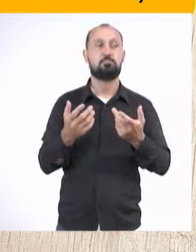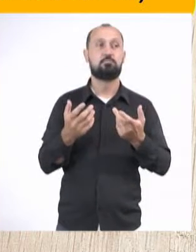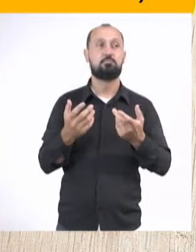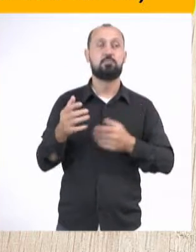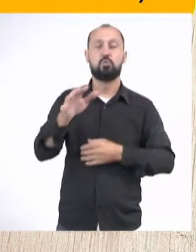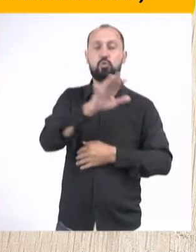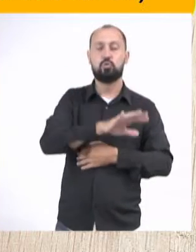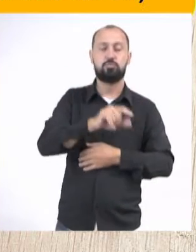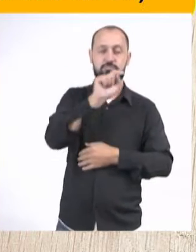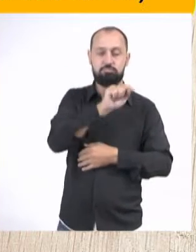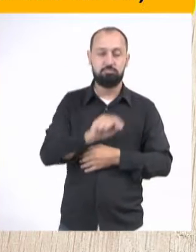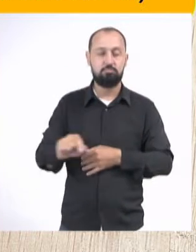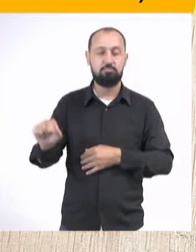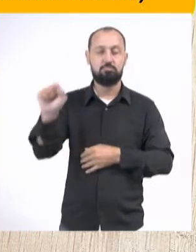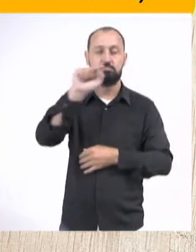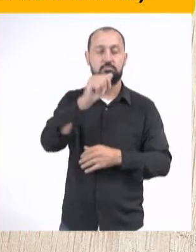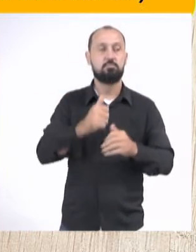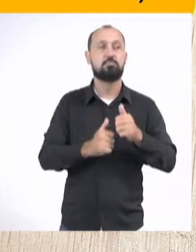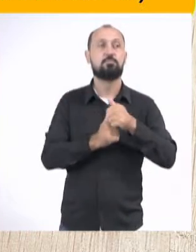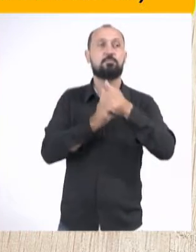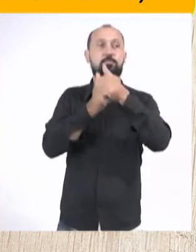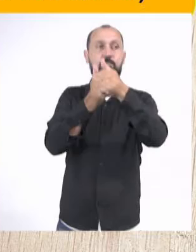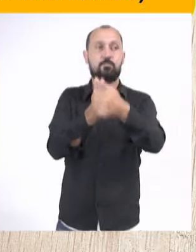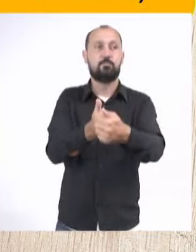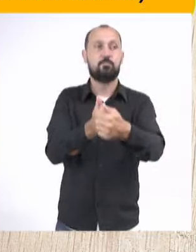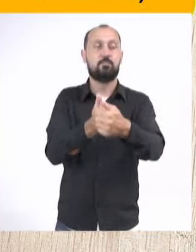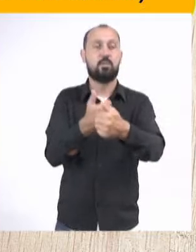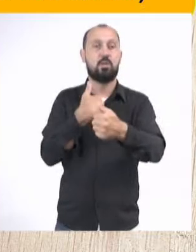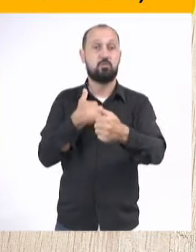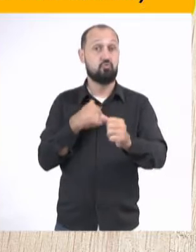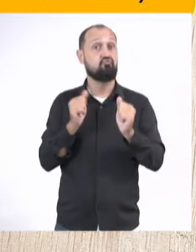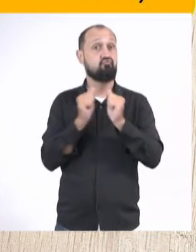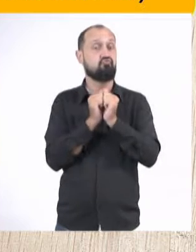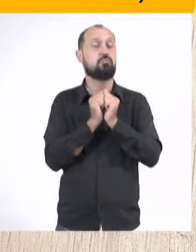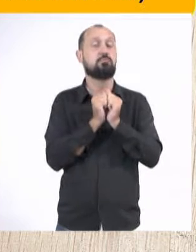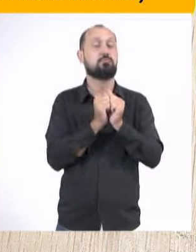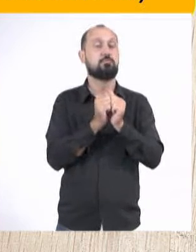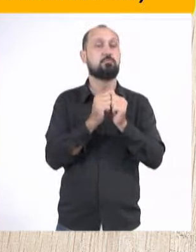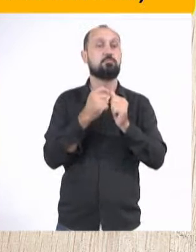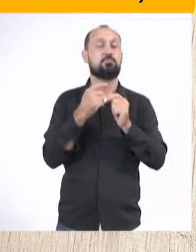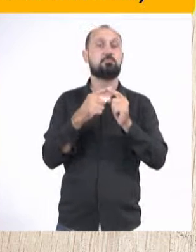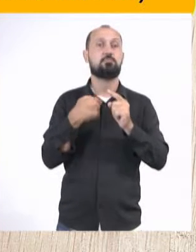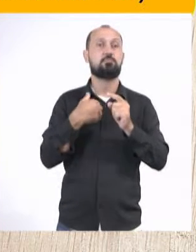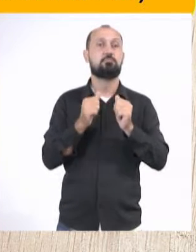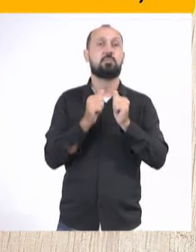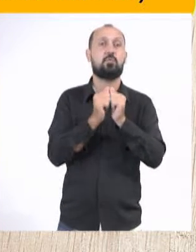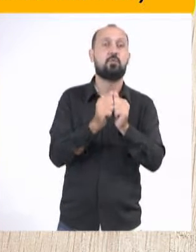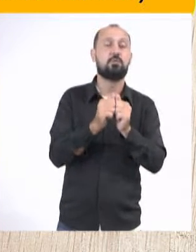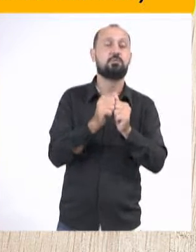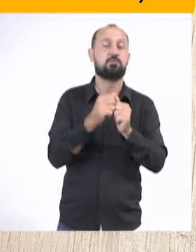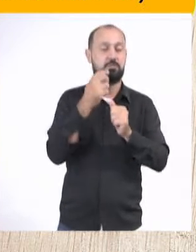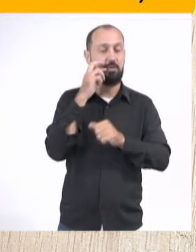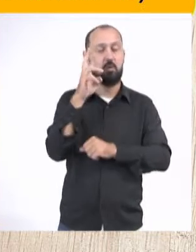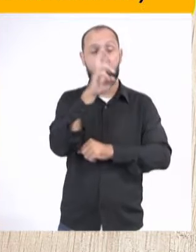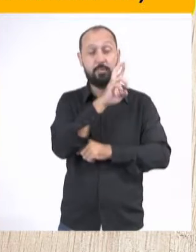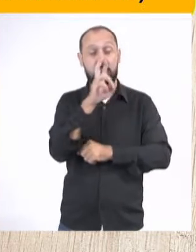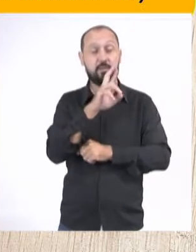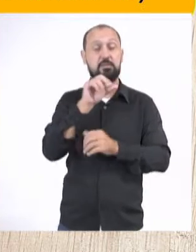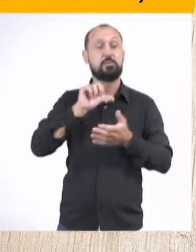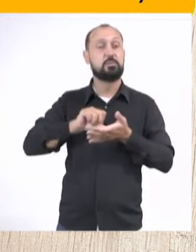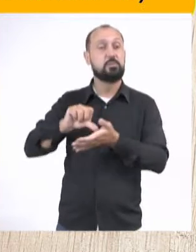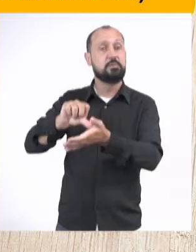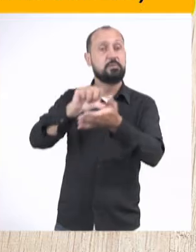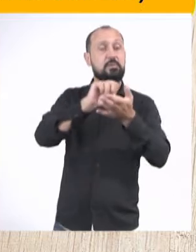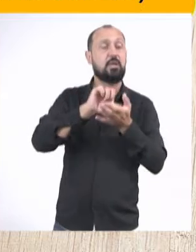por todas as unidades, pelo acompanhamento, e eu fico junto dela, fazendo acompanhamento dessas unidades,